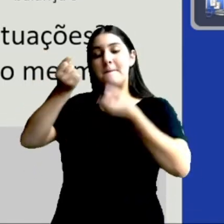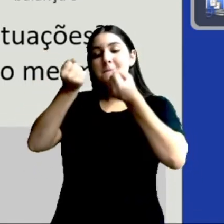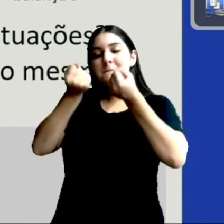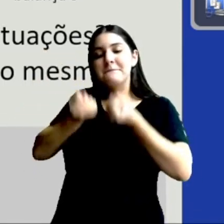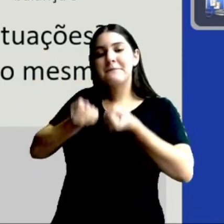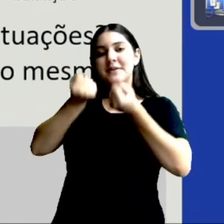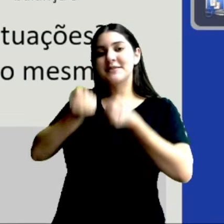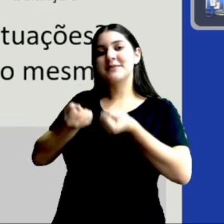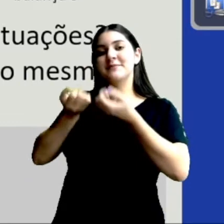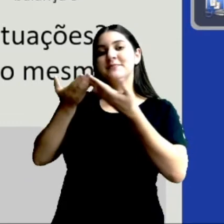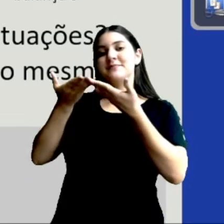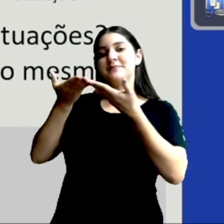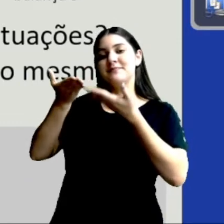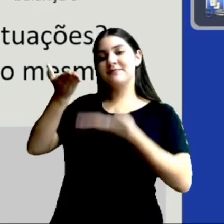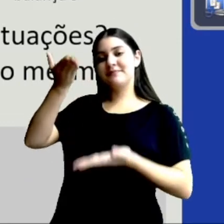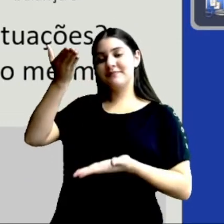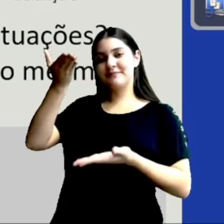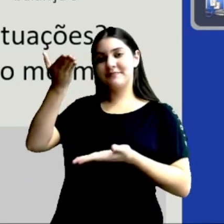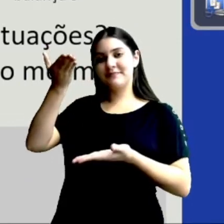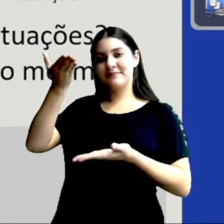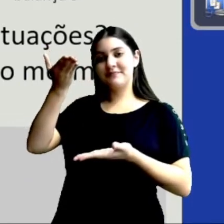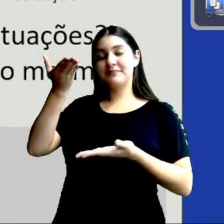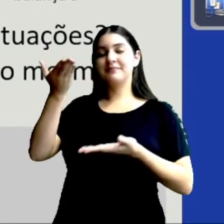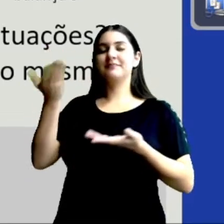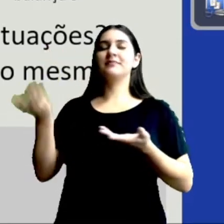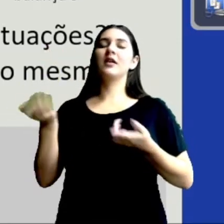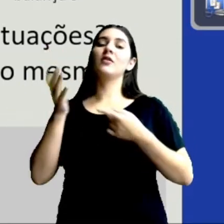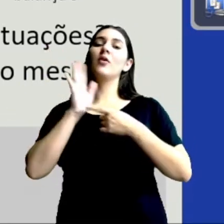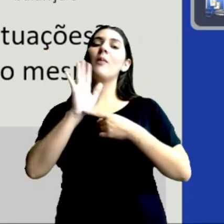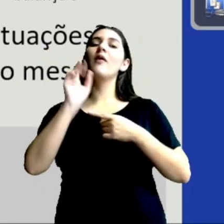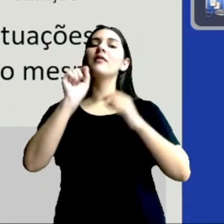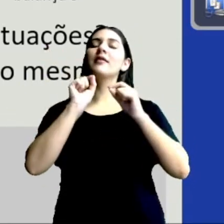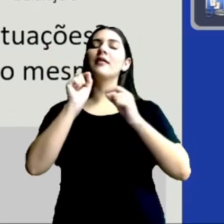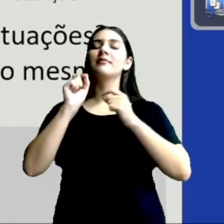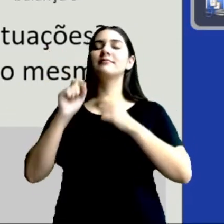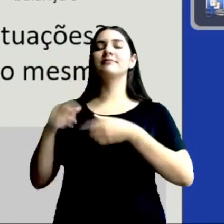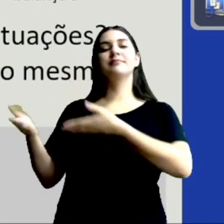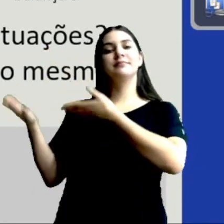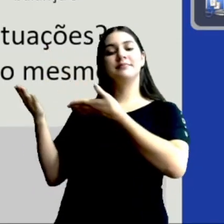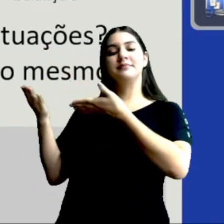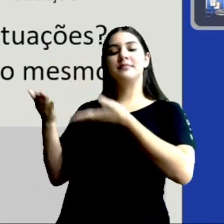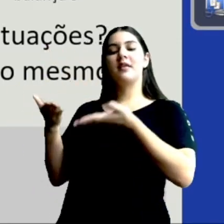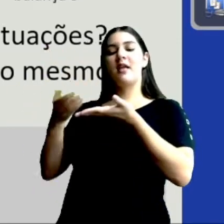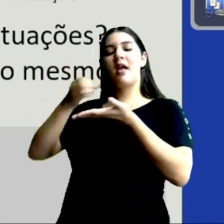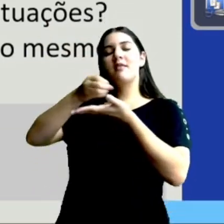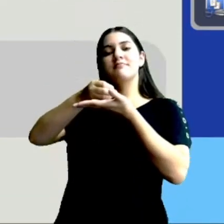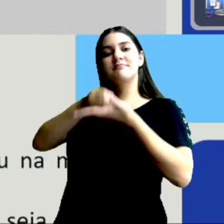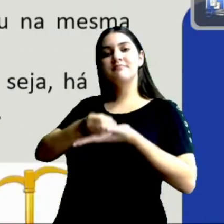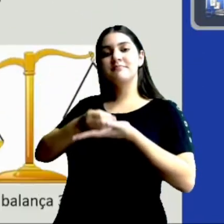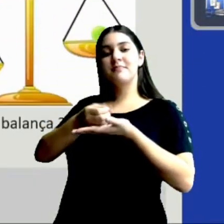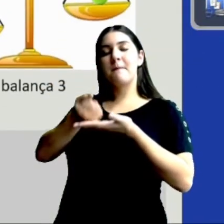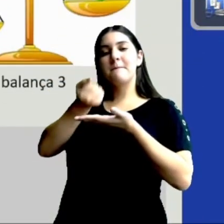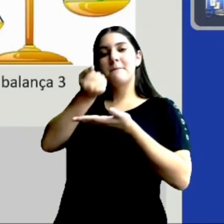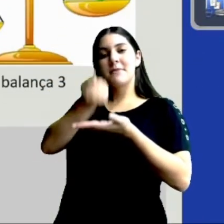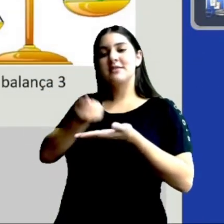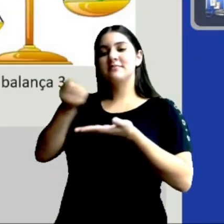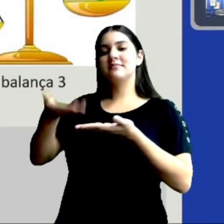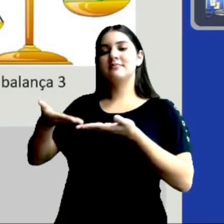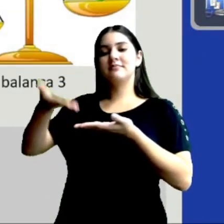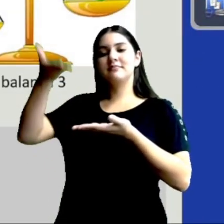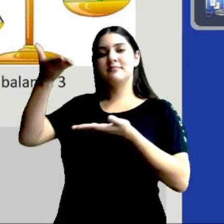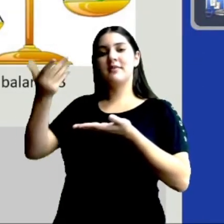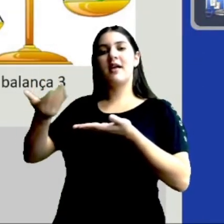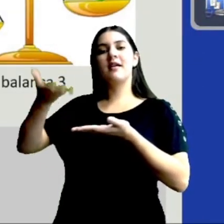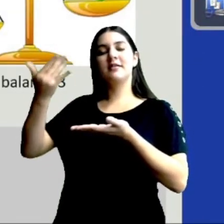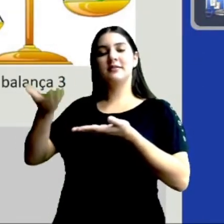mais pesado desce, no caso, aqui é o prato mais pesado, e o prato mais leve sobe. E aí, o que